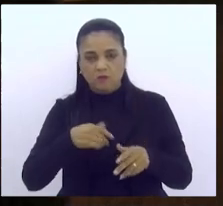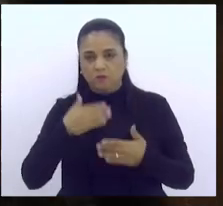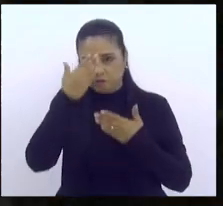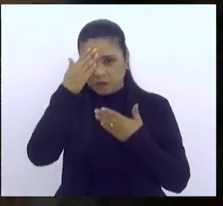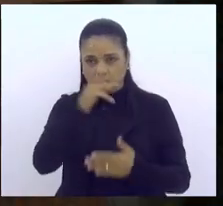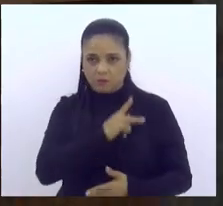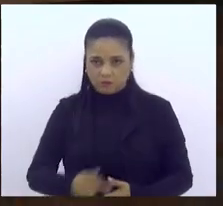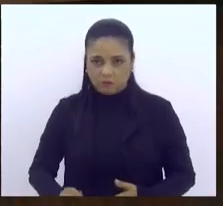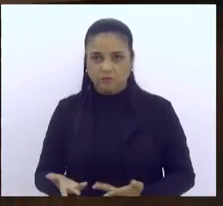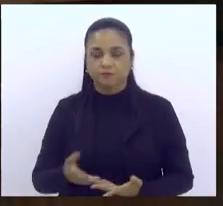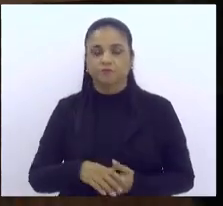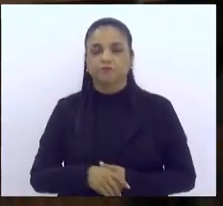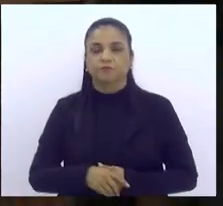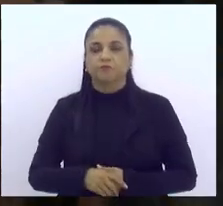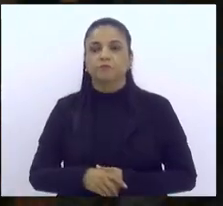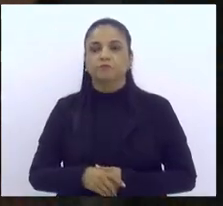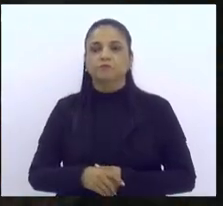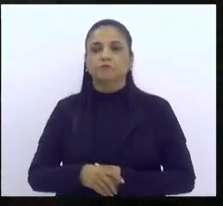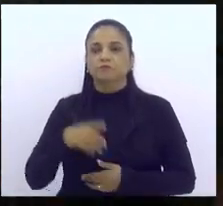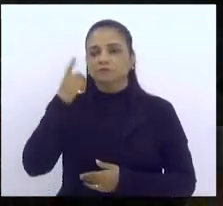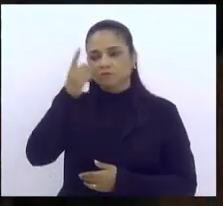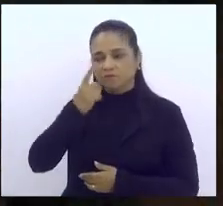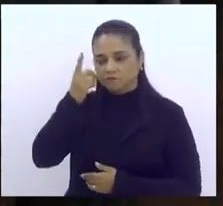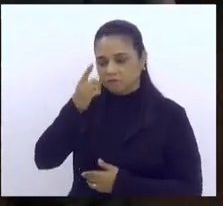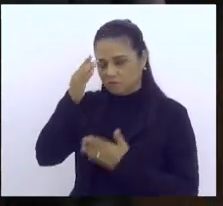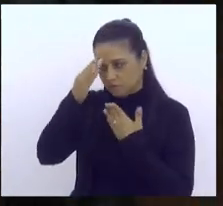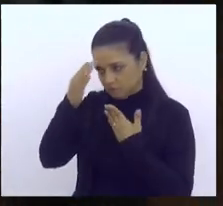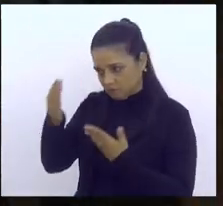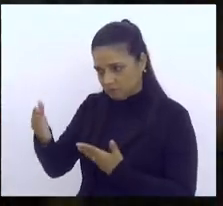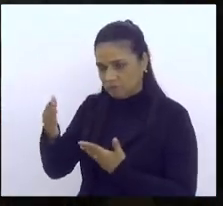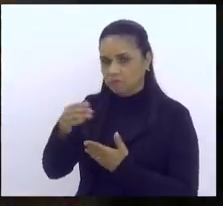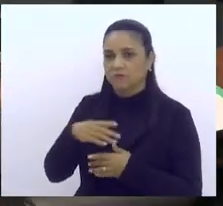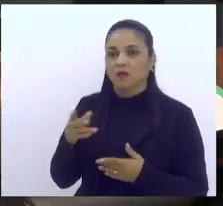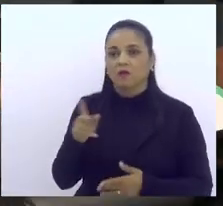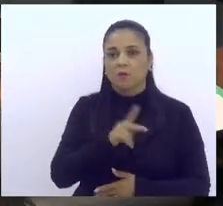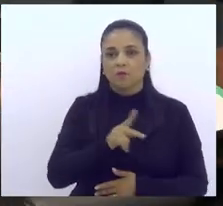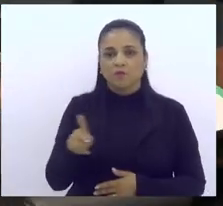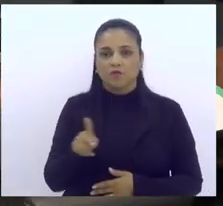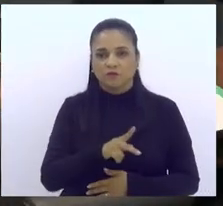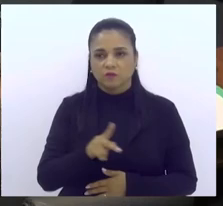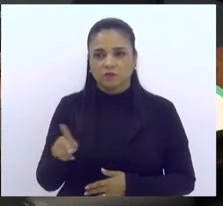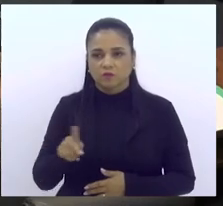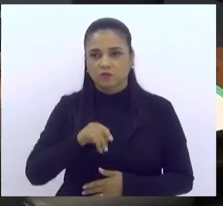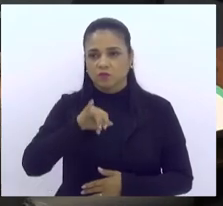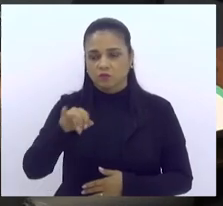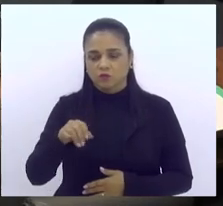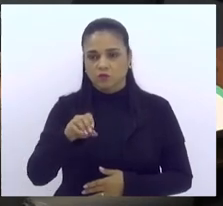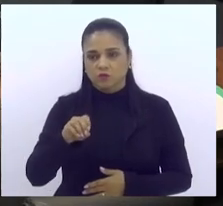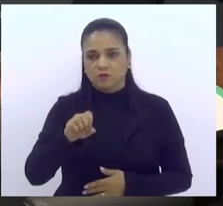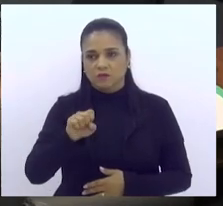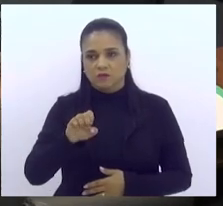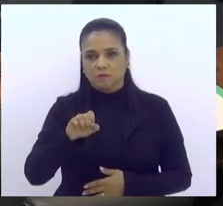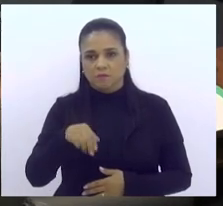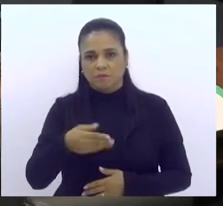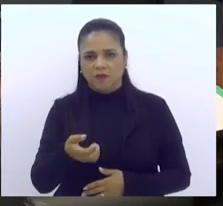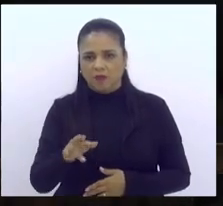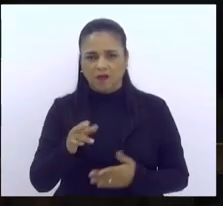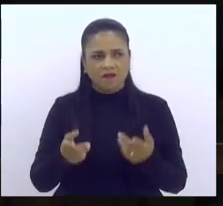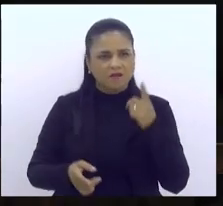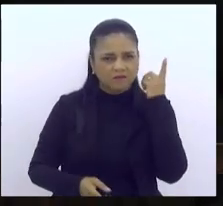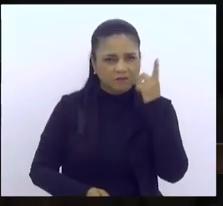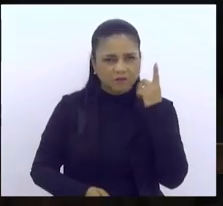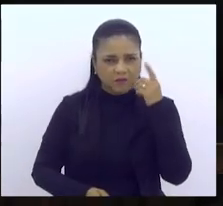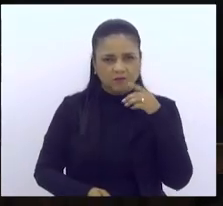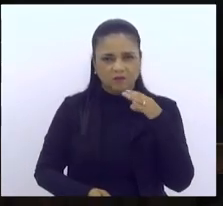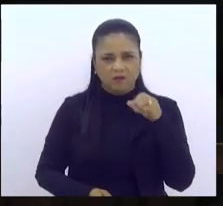Presidente. Muito obrigado, deputado Alan Lopes. Um minuto, professor José Mar. Deputado Carlos Augusto, consegue